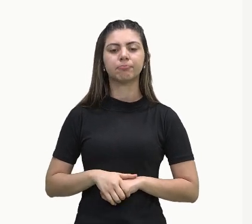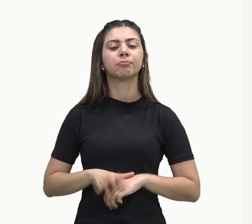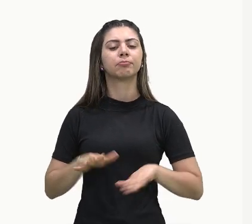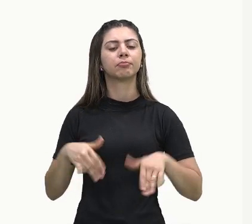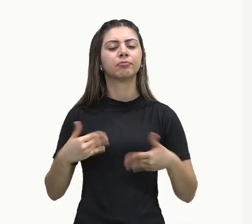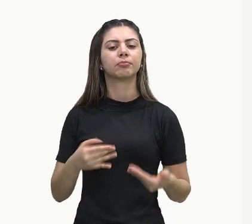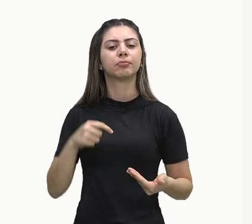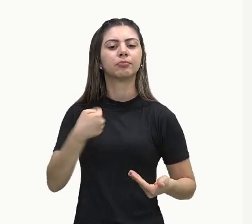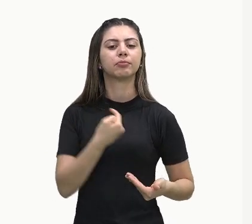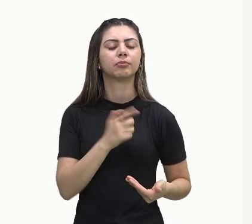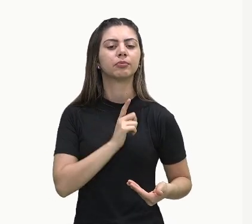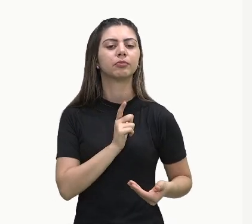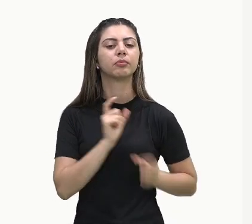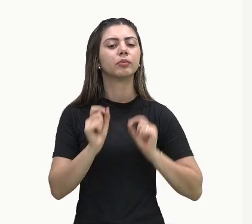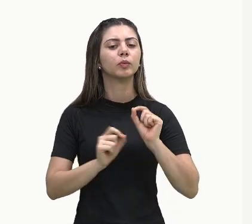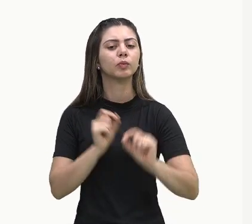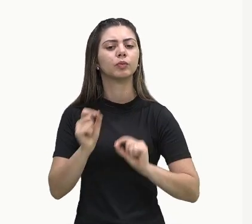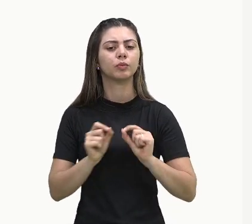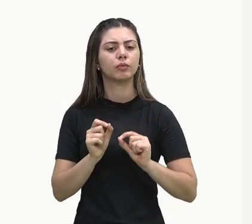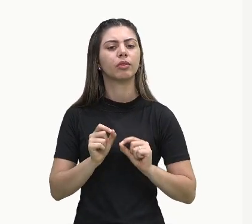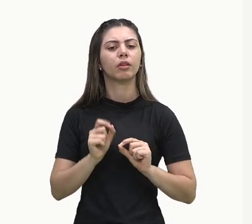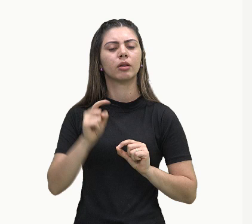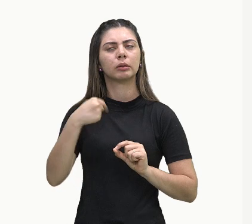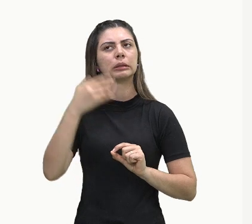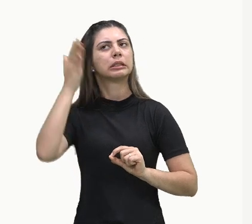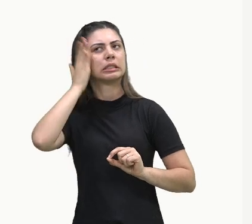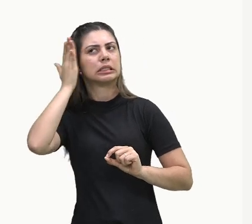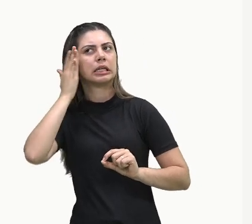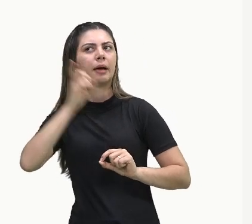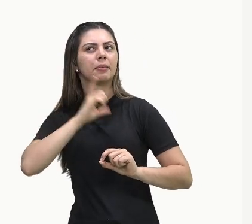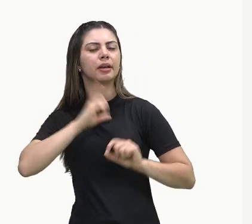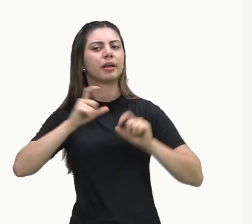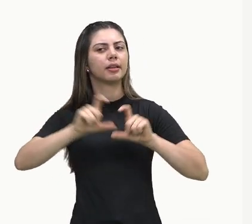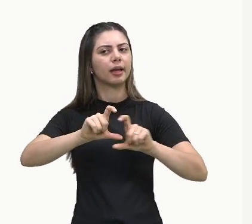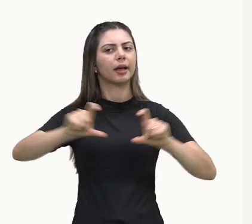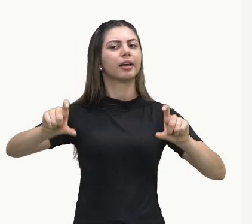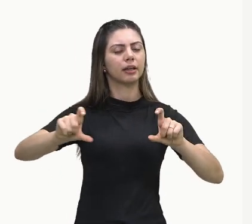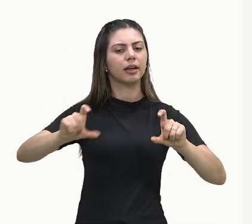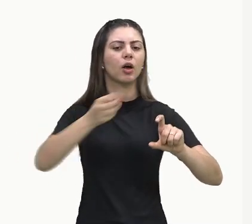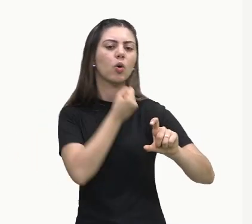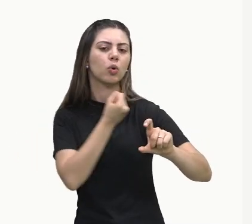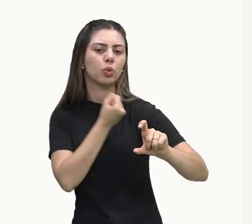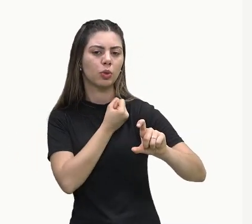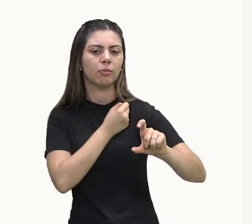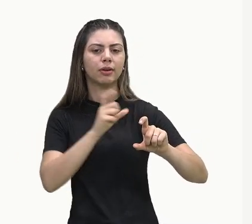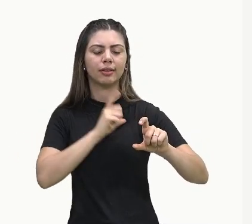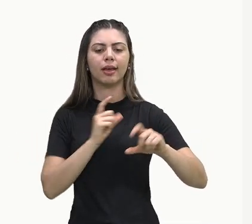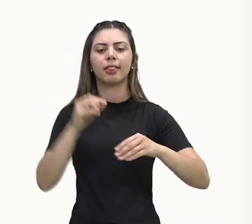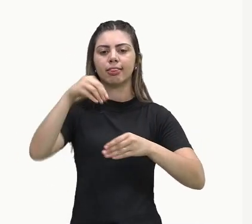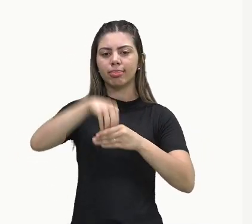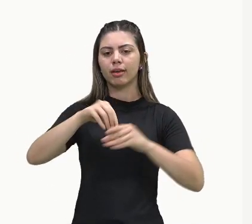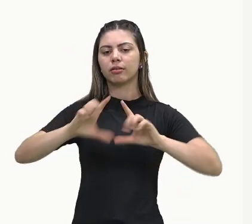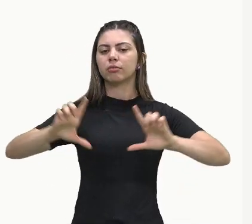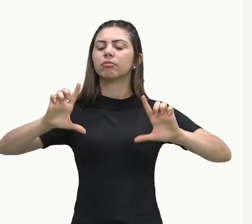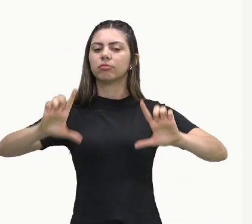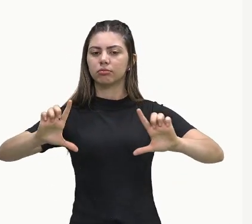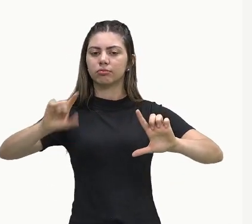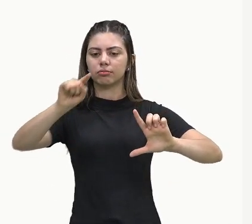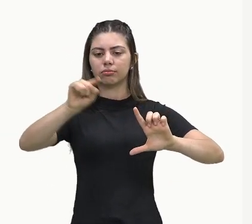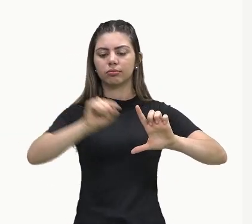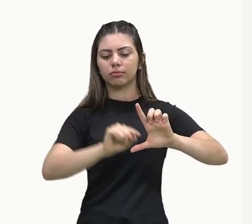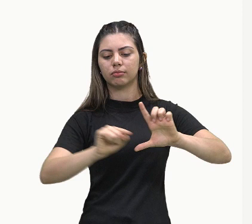temos aqui conhecimento das coordenadas dos três vértices do Triângulo